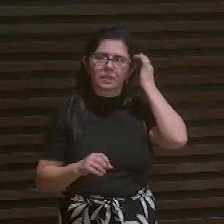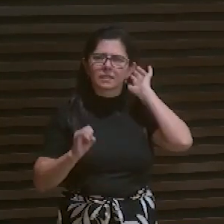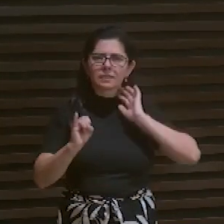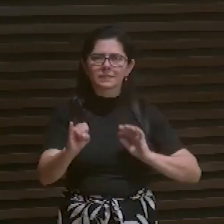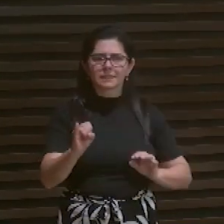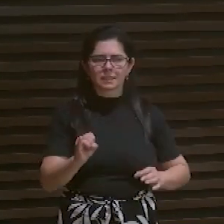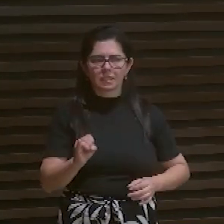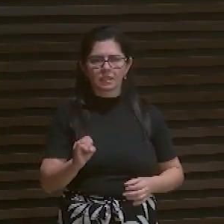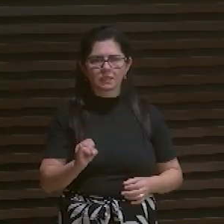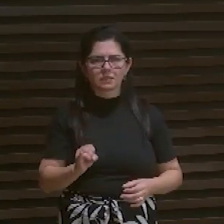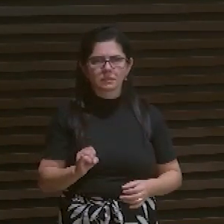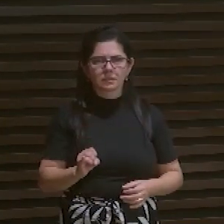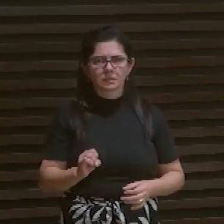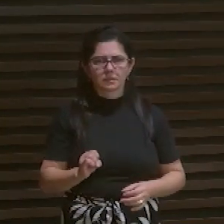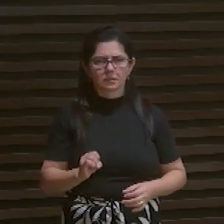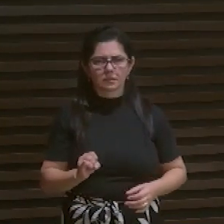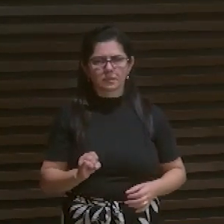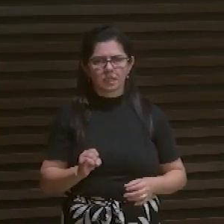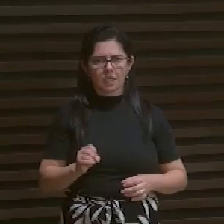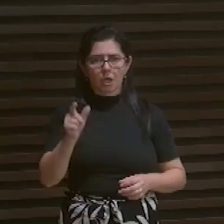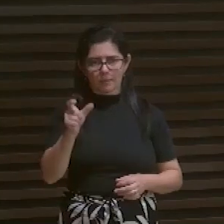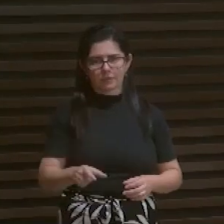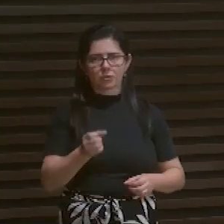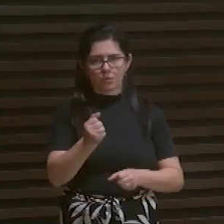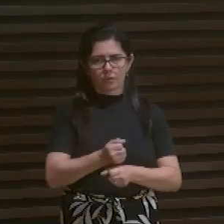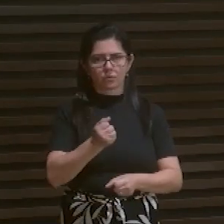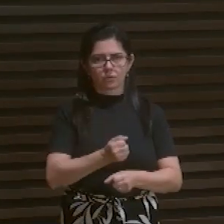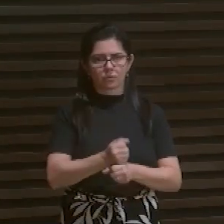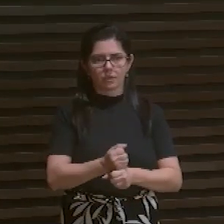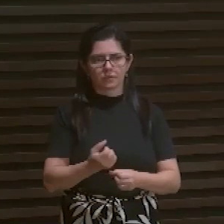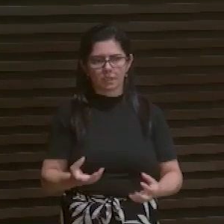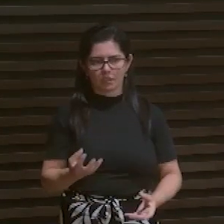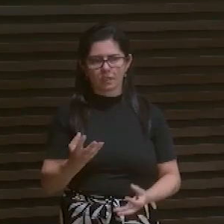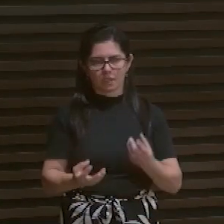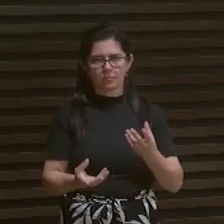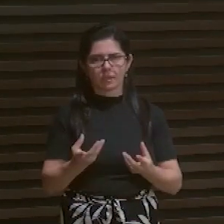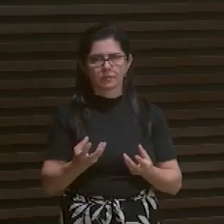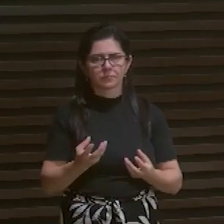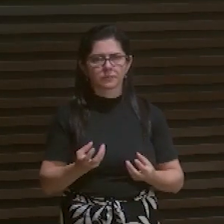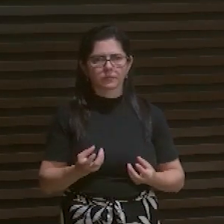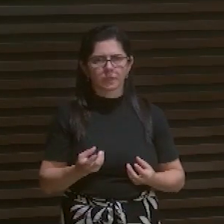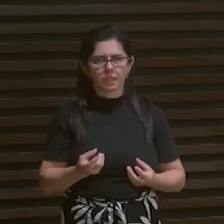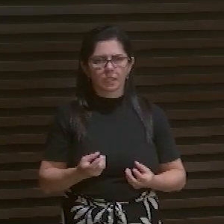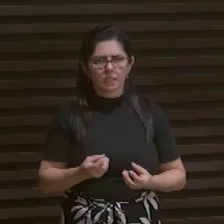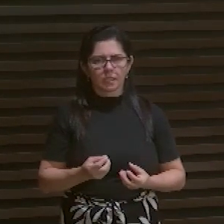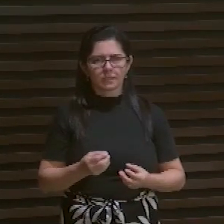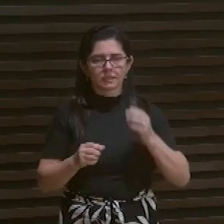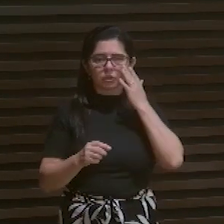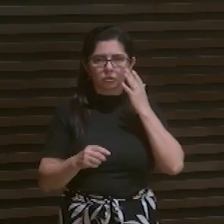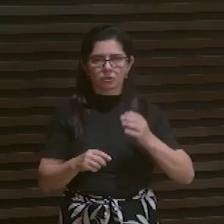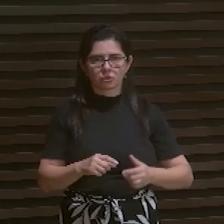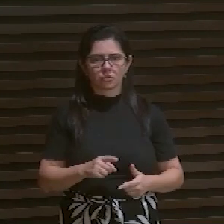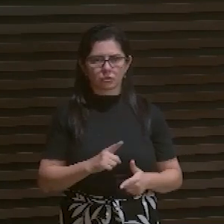esse sofrerá prejuízo, contudo, será salvo como alguém que escapa através do fogo. Esse fogo consumidor nada